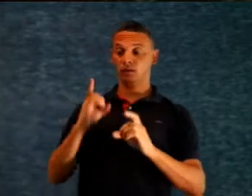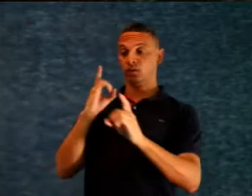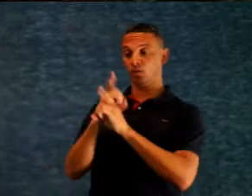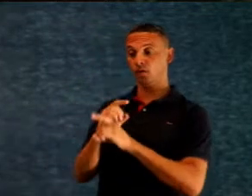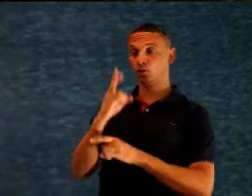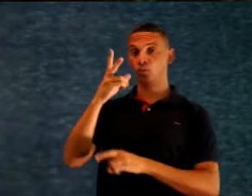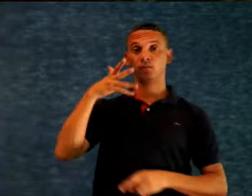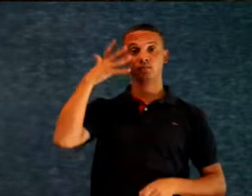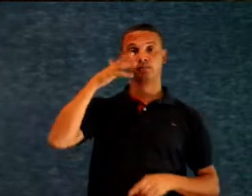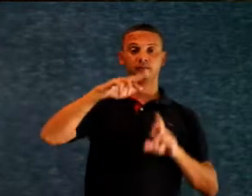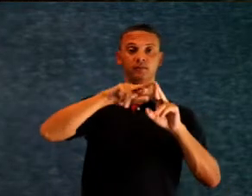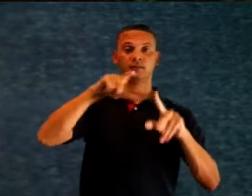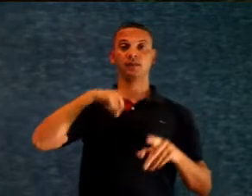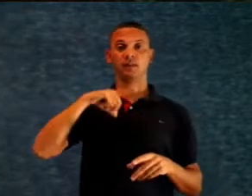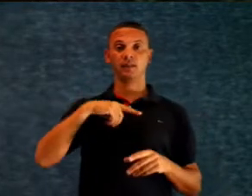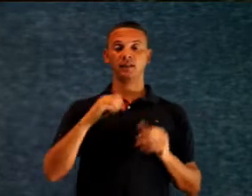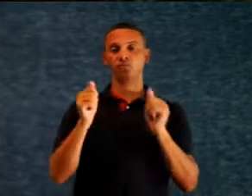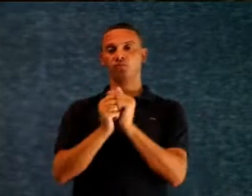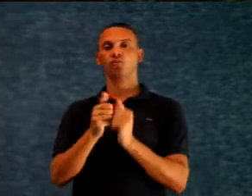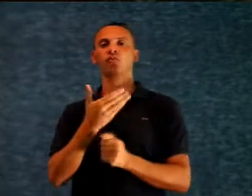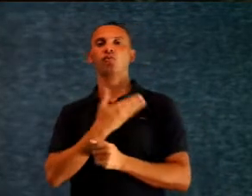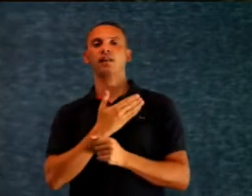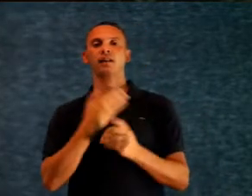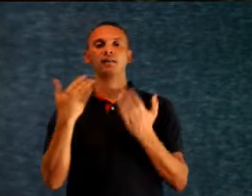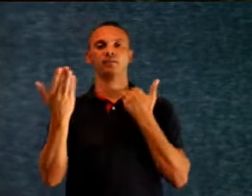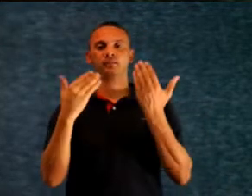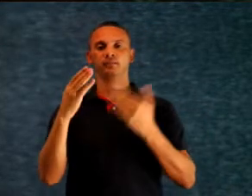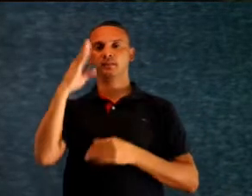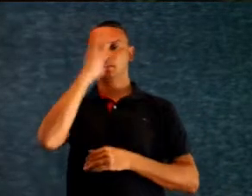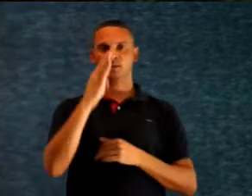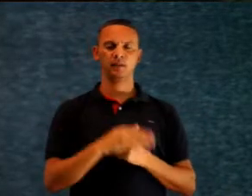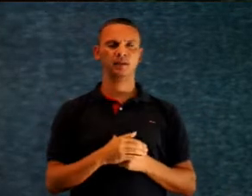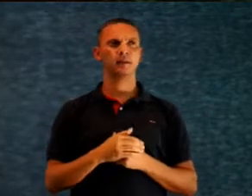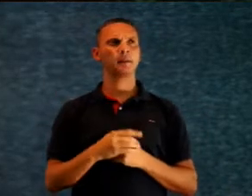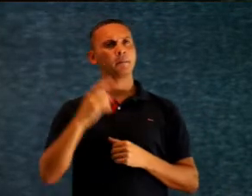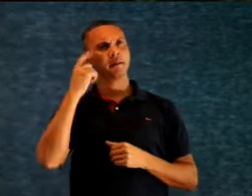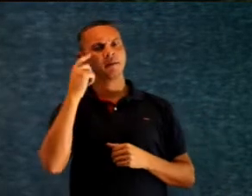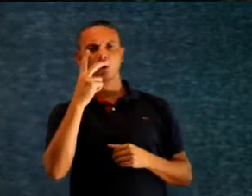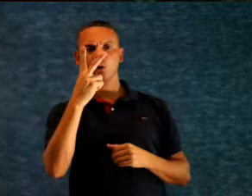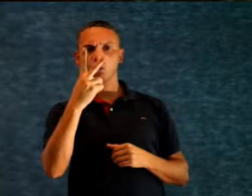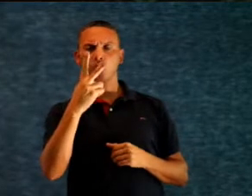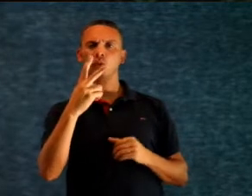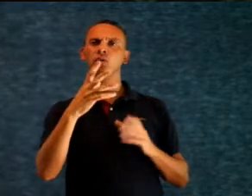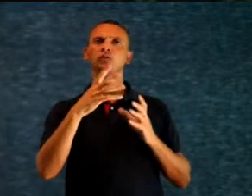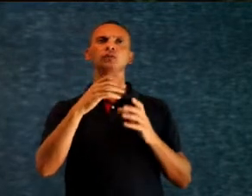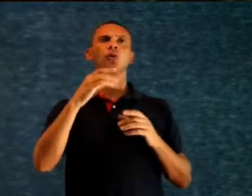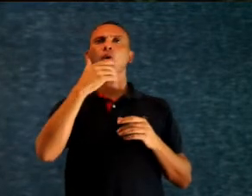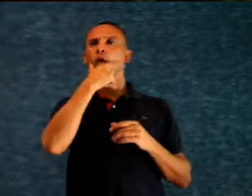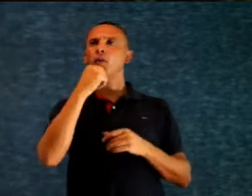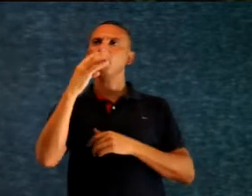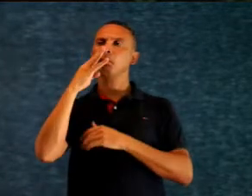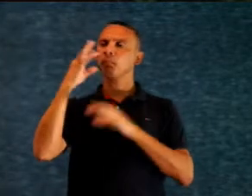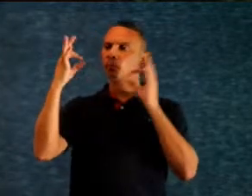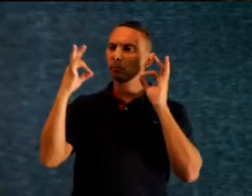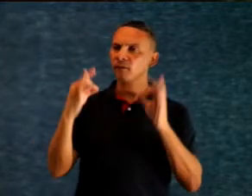2 conferências, quando poderia ter estado com um colega brasileiro. Que se diriam 2 dos maiores e mais ilustres nomes